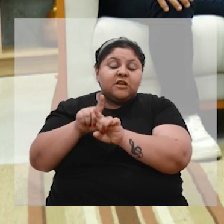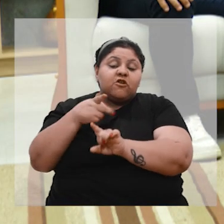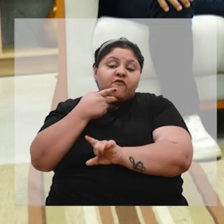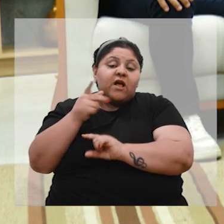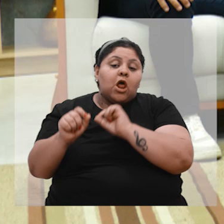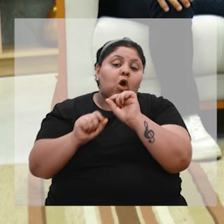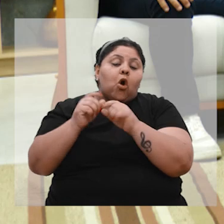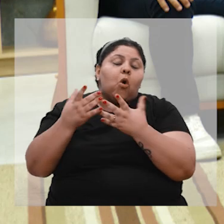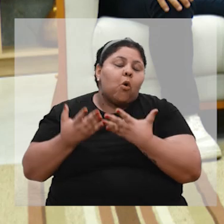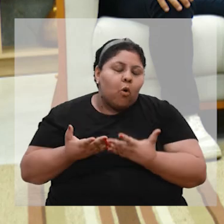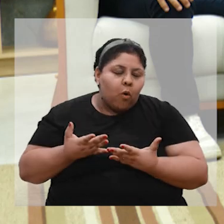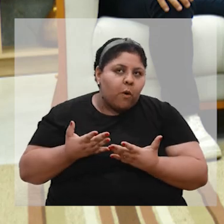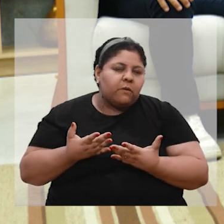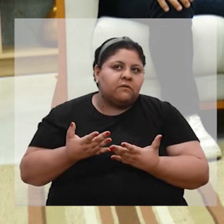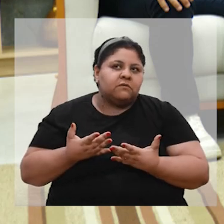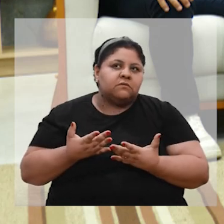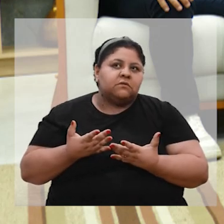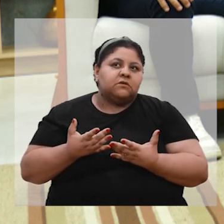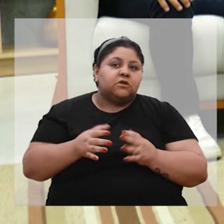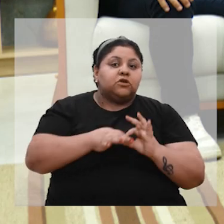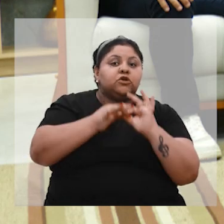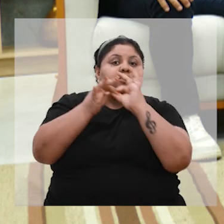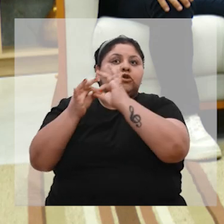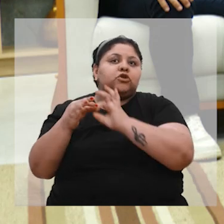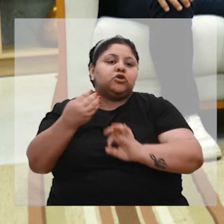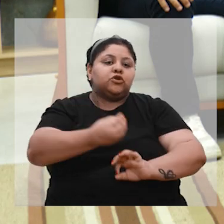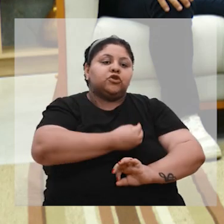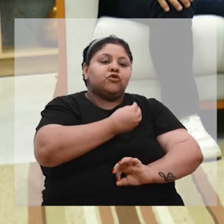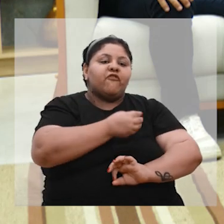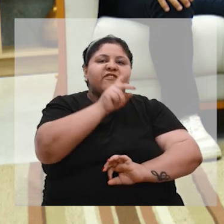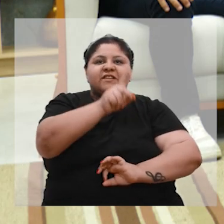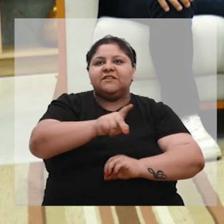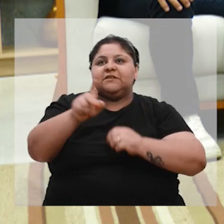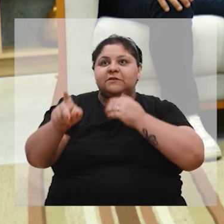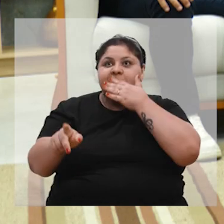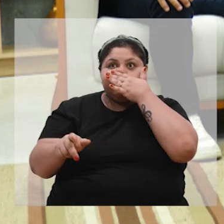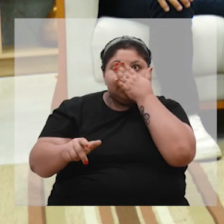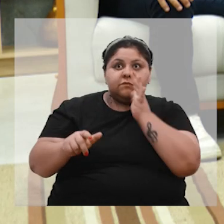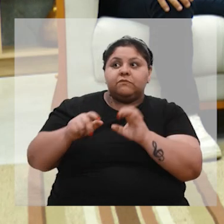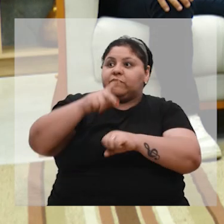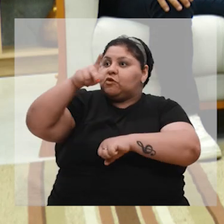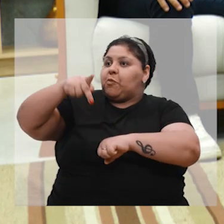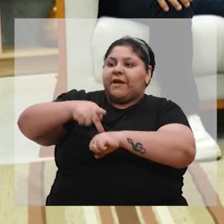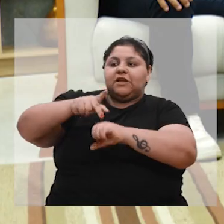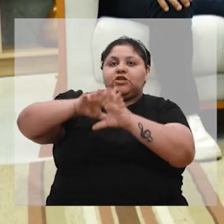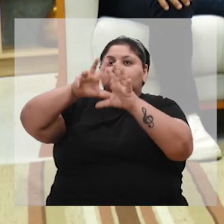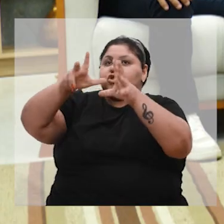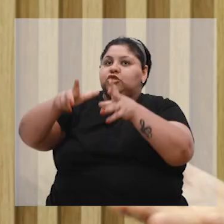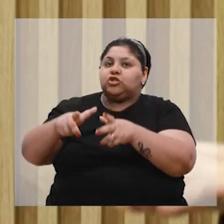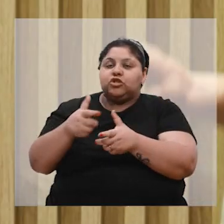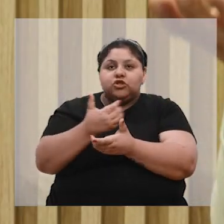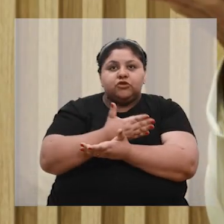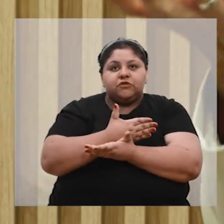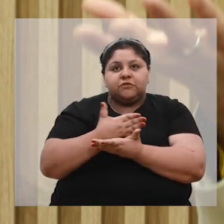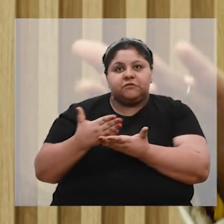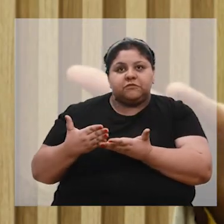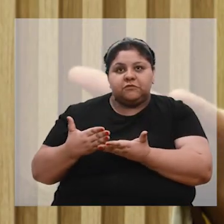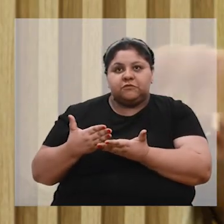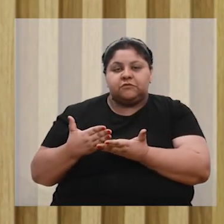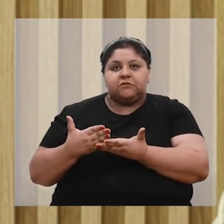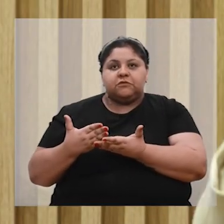fala como é que é esse entrelaçamento com a vida de professores do país todo, a partir de